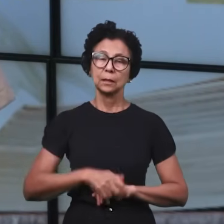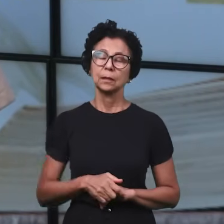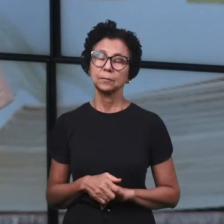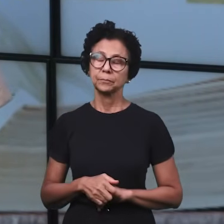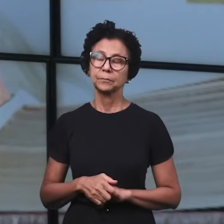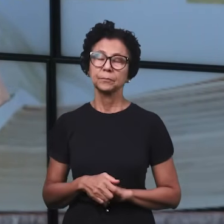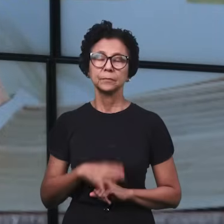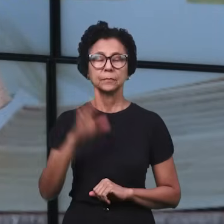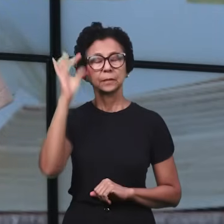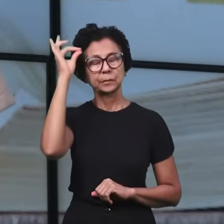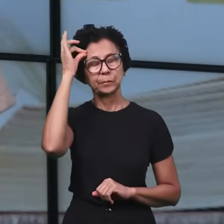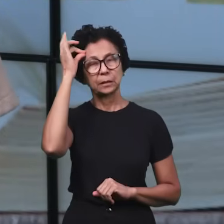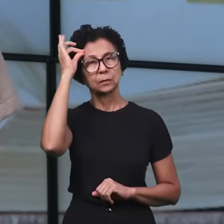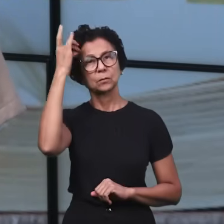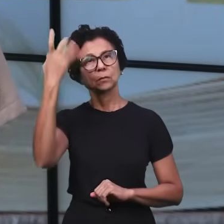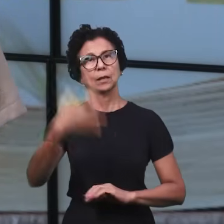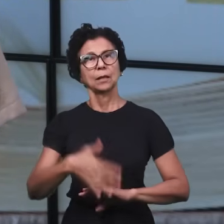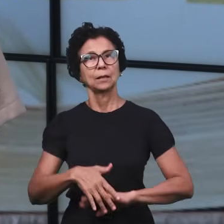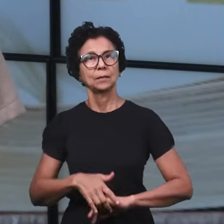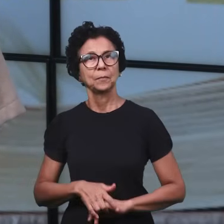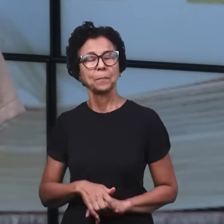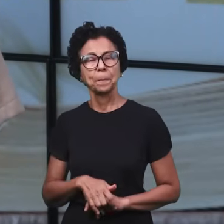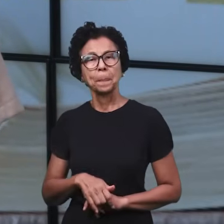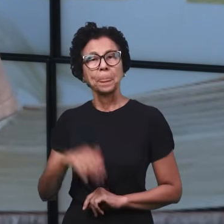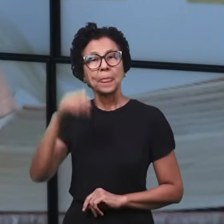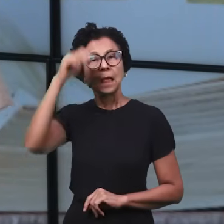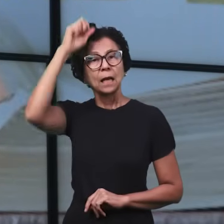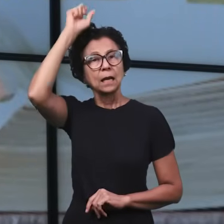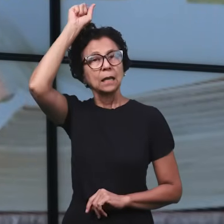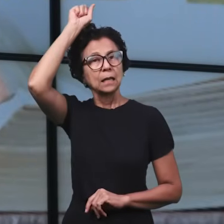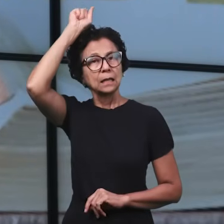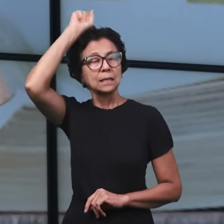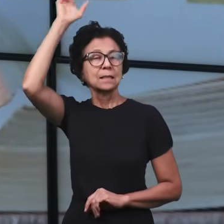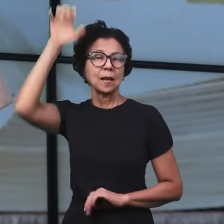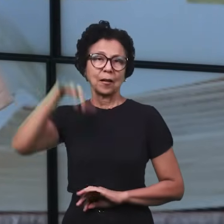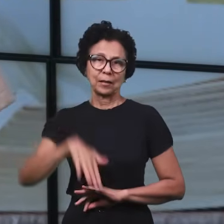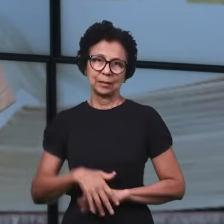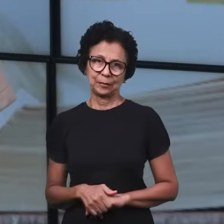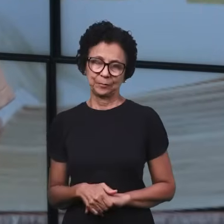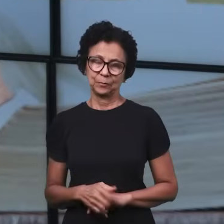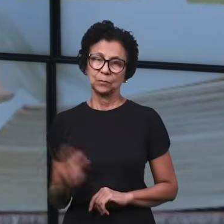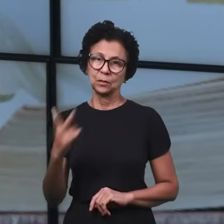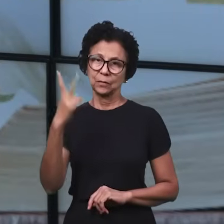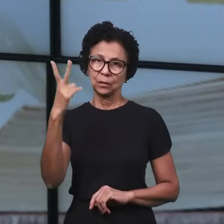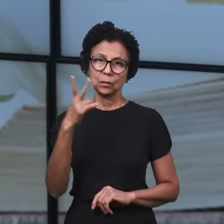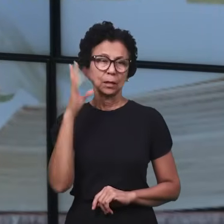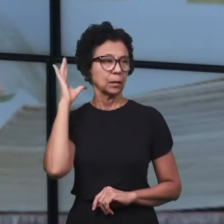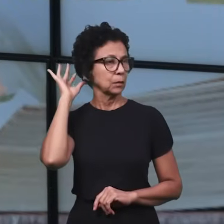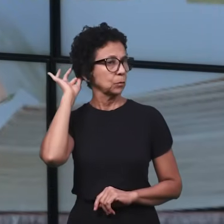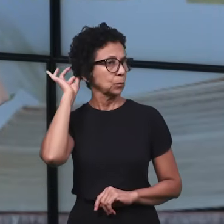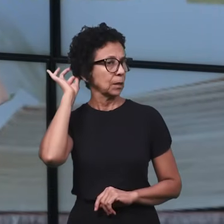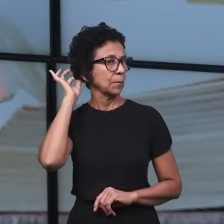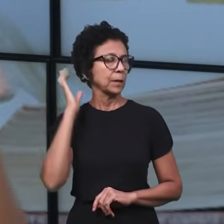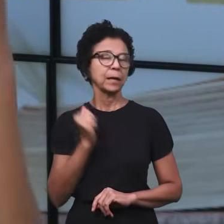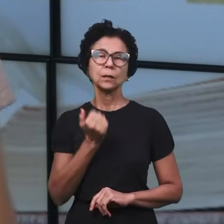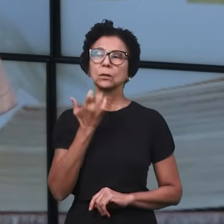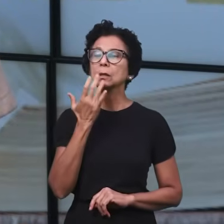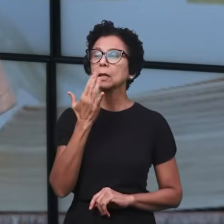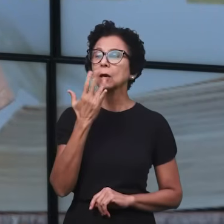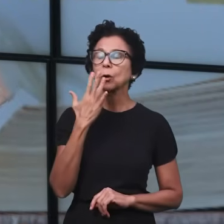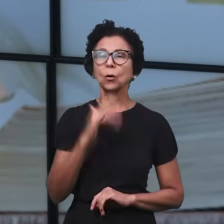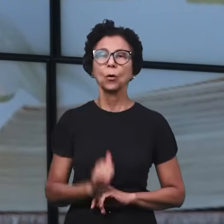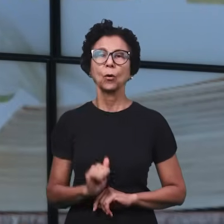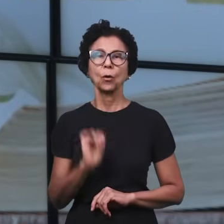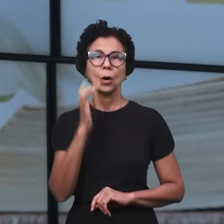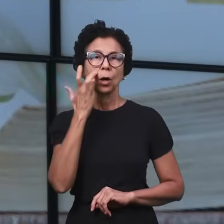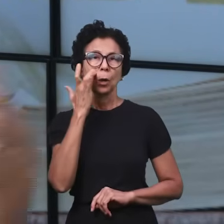valores espirituais. Não estava na roupa que ela vestia, não estava no corte do cabelo, na cor do cabelo, não estava nas